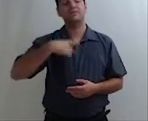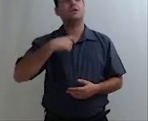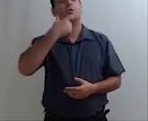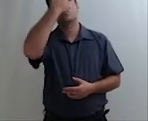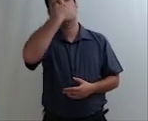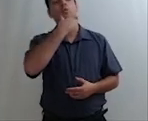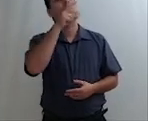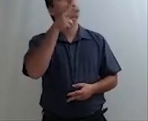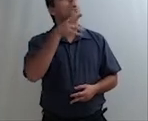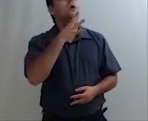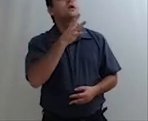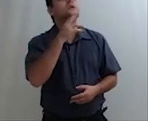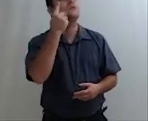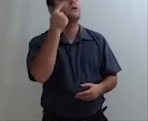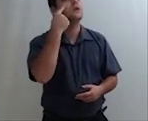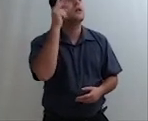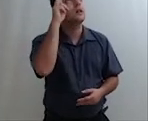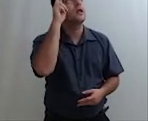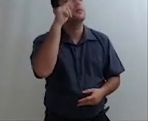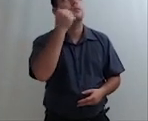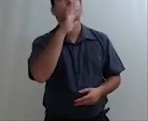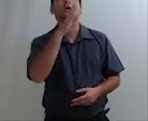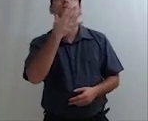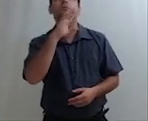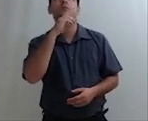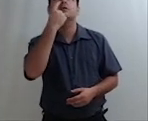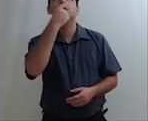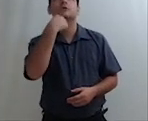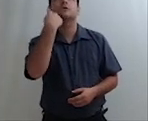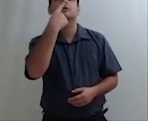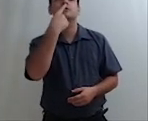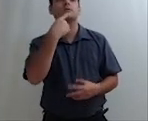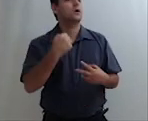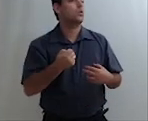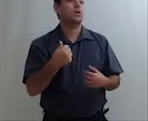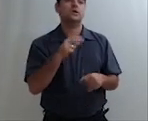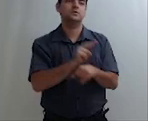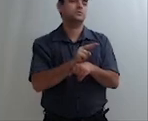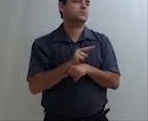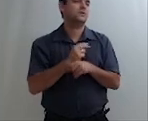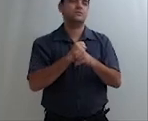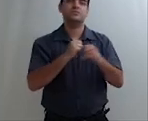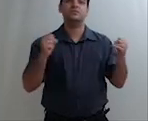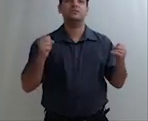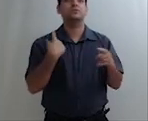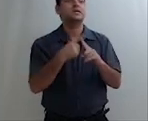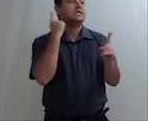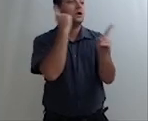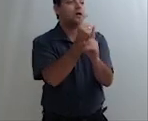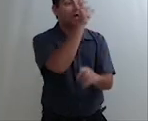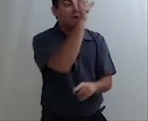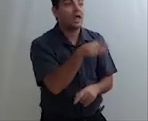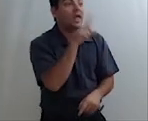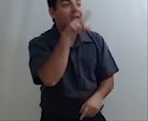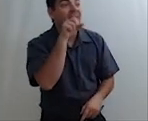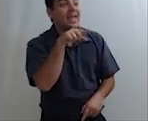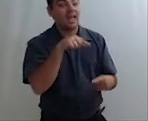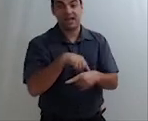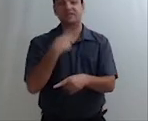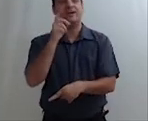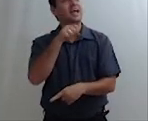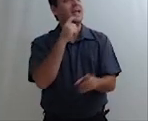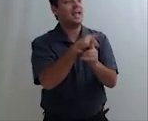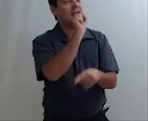tornando que quase uma missão impossível para a defesa diante de um reconhecimento afirmado de um